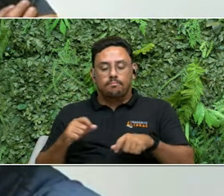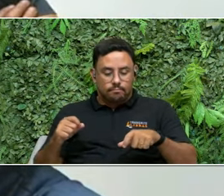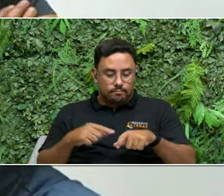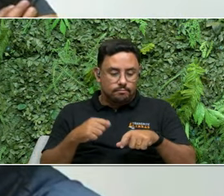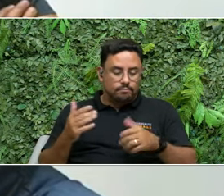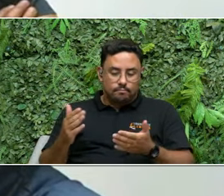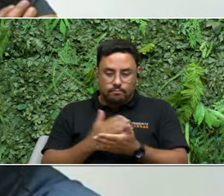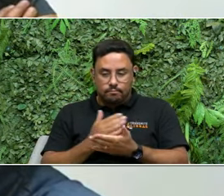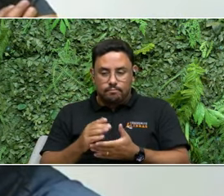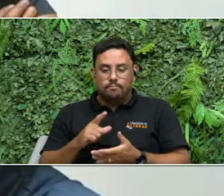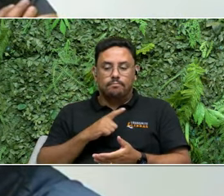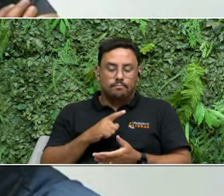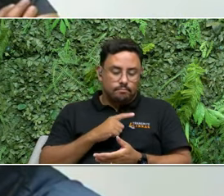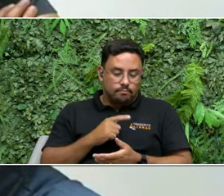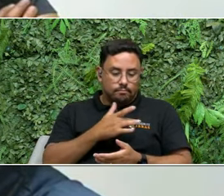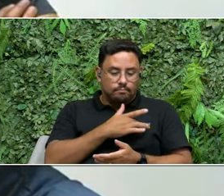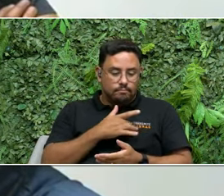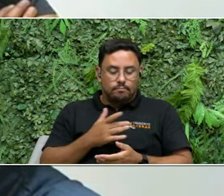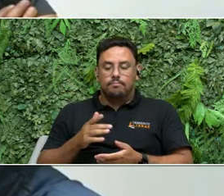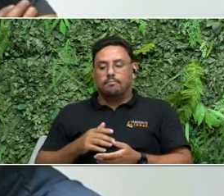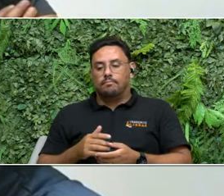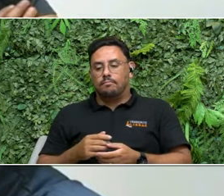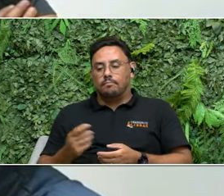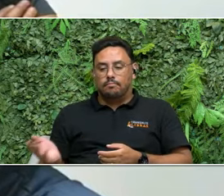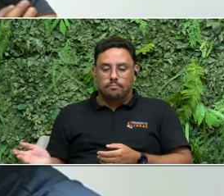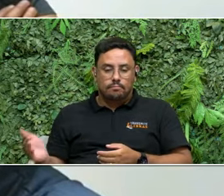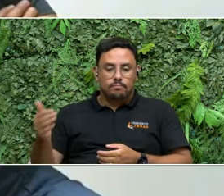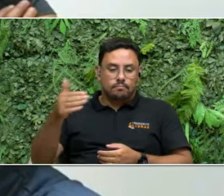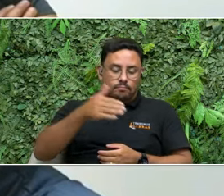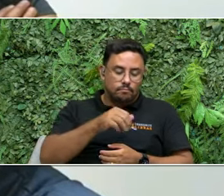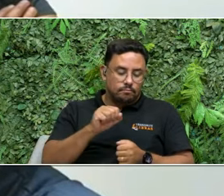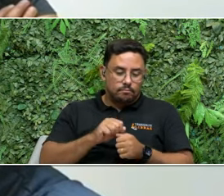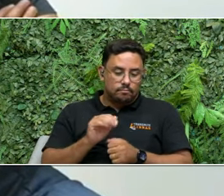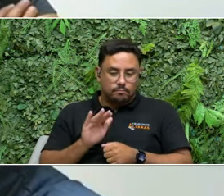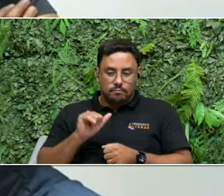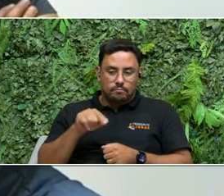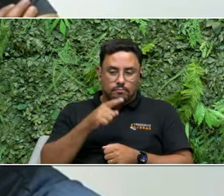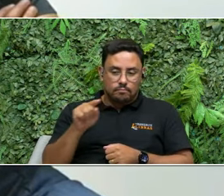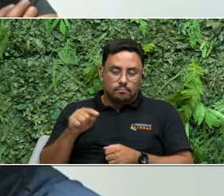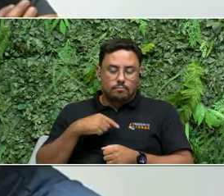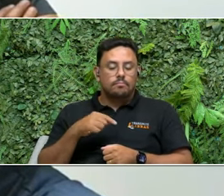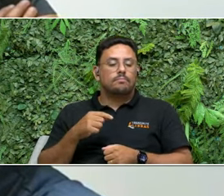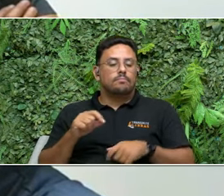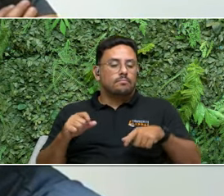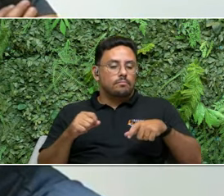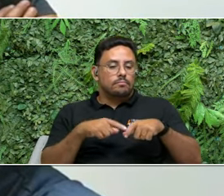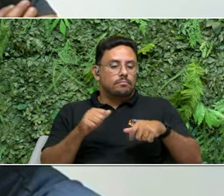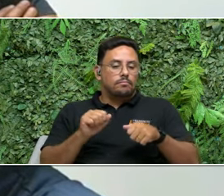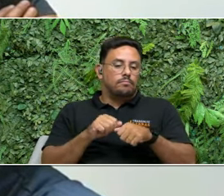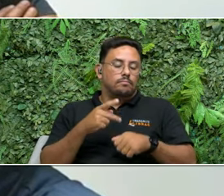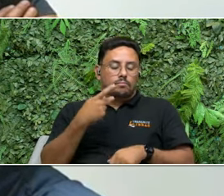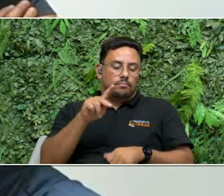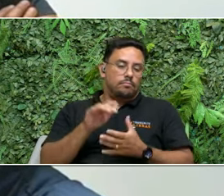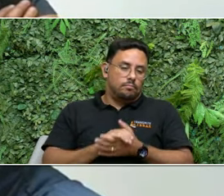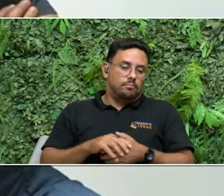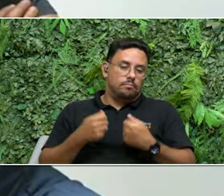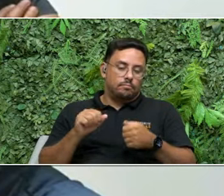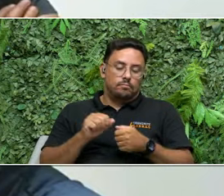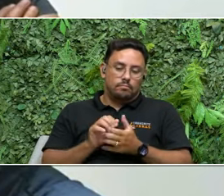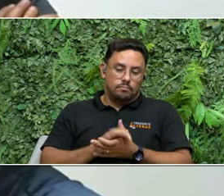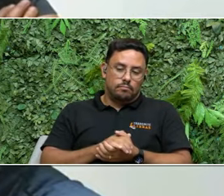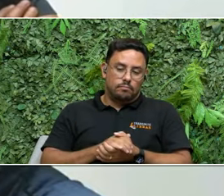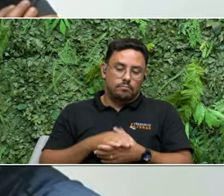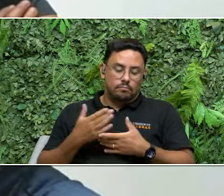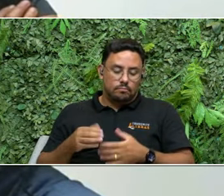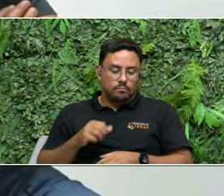alguns momentos pra equipe Celeste um belo cruzamento do João Marcelo pelo lado direito e o artilheiro estava lá para fazer o gol que precisava ser feito